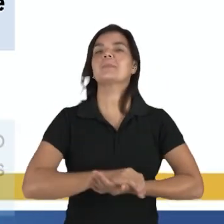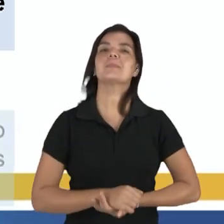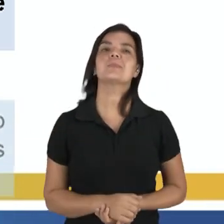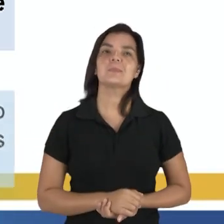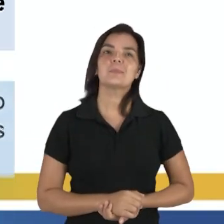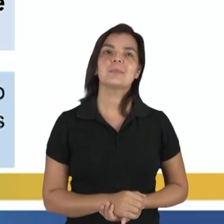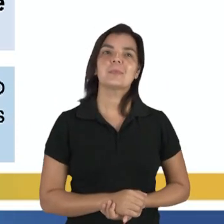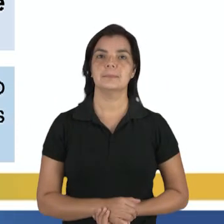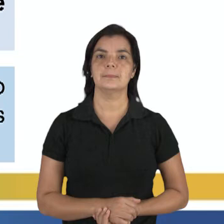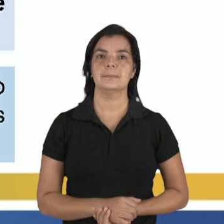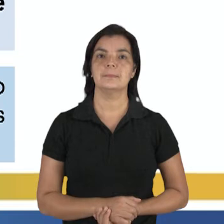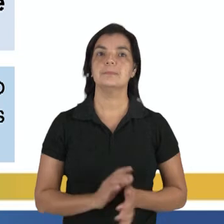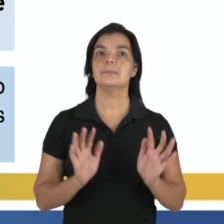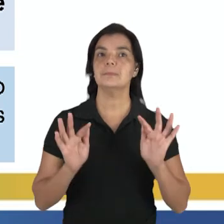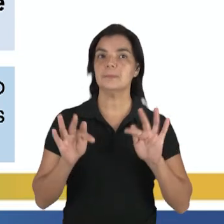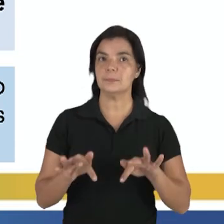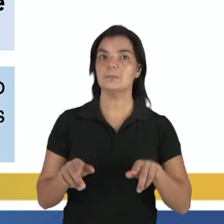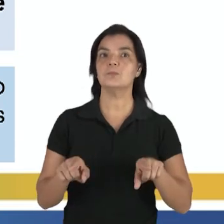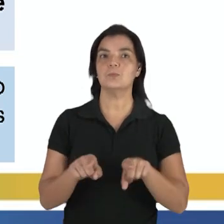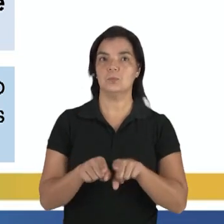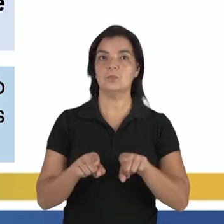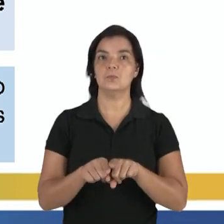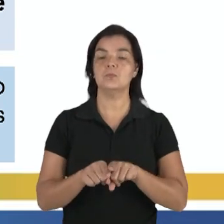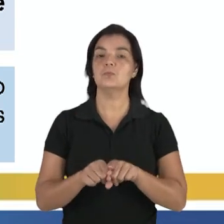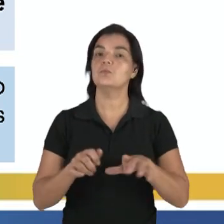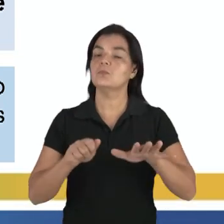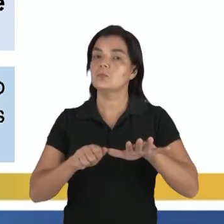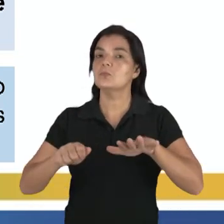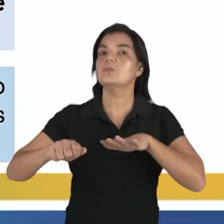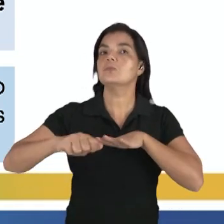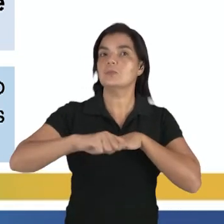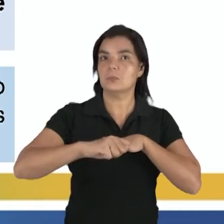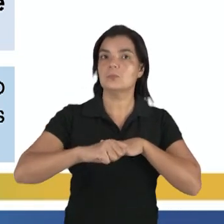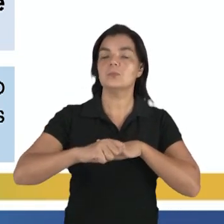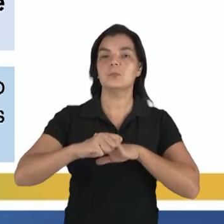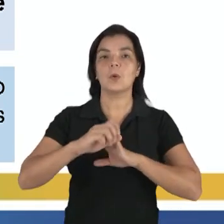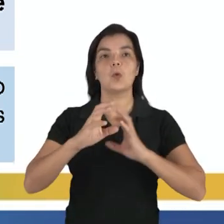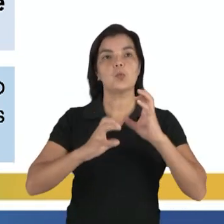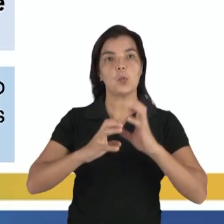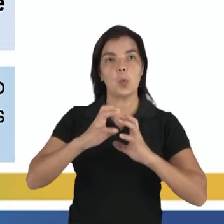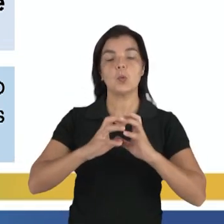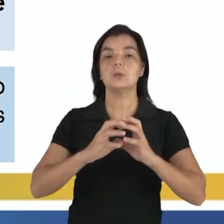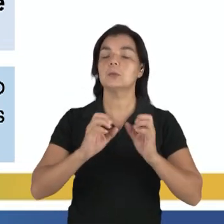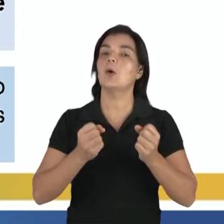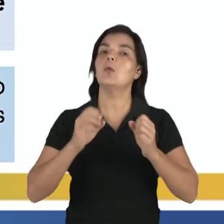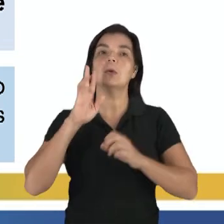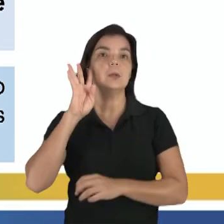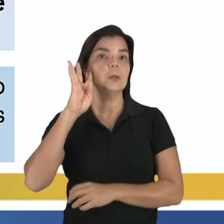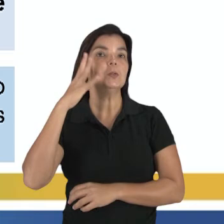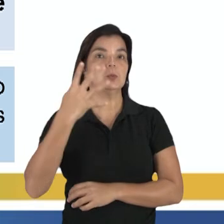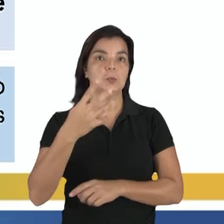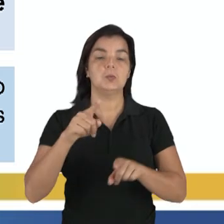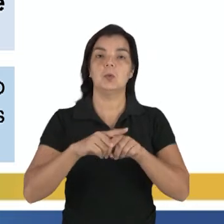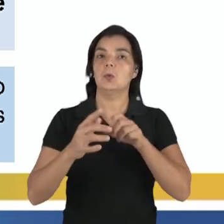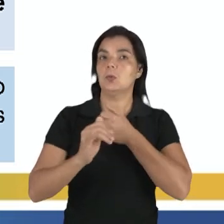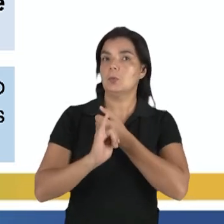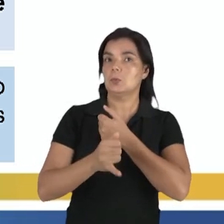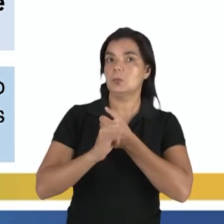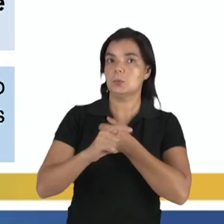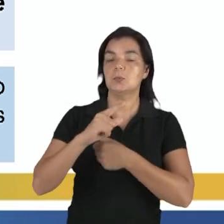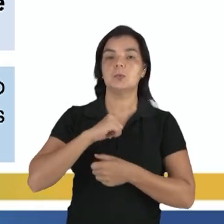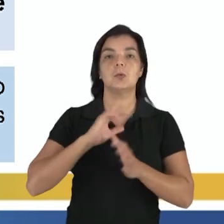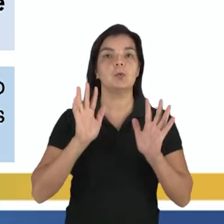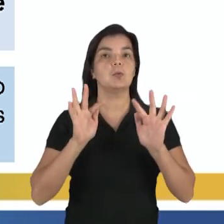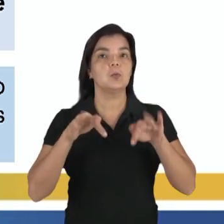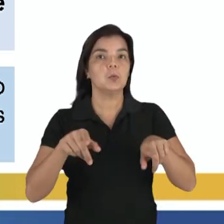pai. O desfecho de um enredo é o momento em que os conflitos são solucionados. Nessa crônica, temos